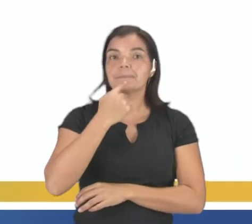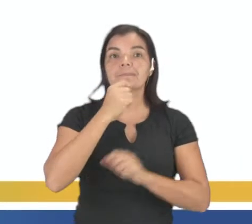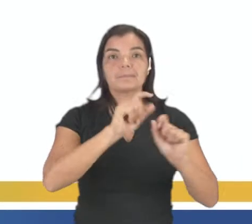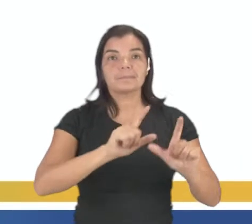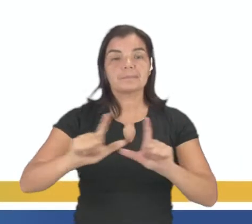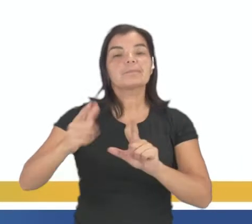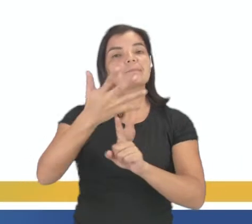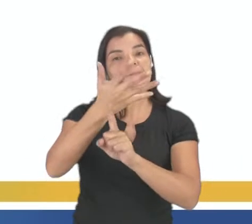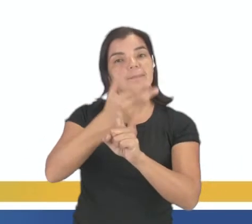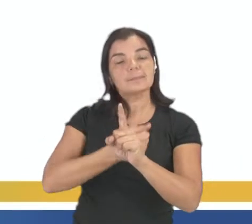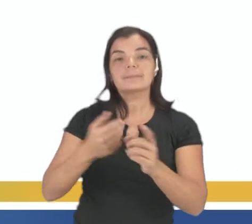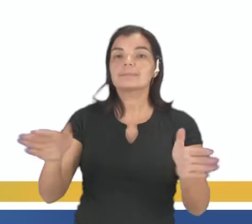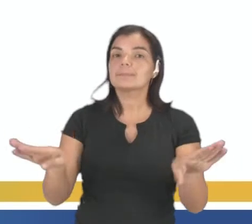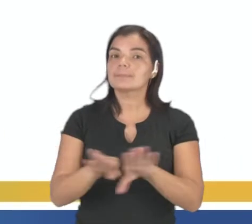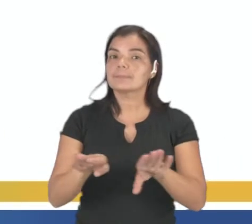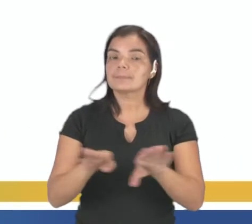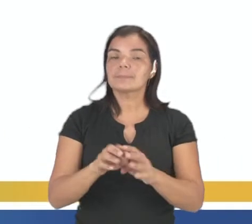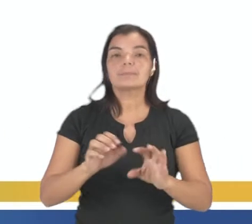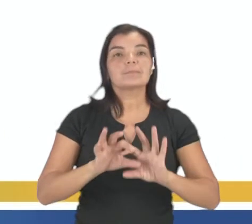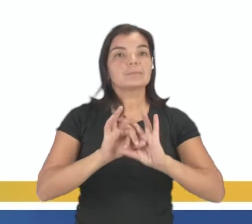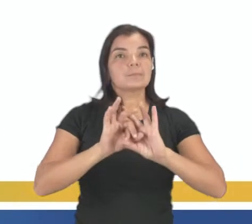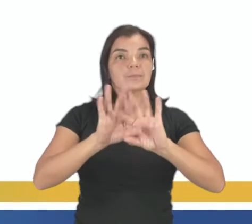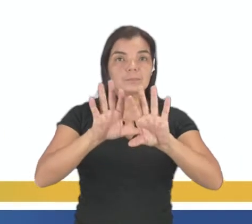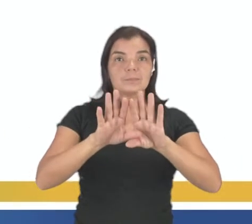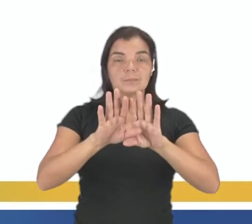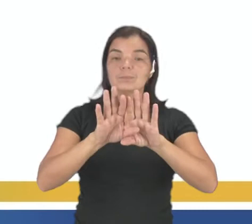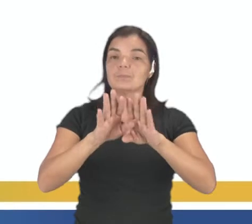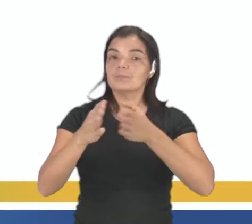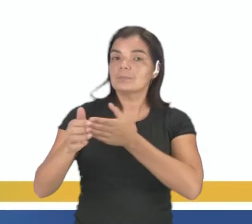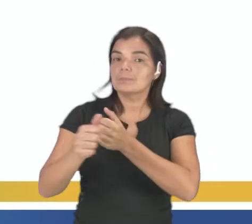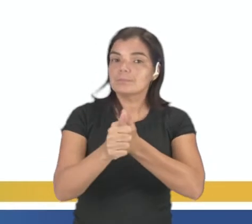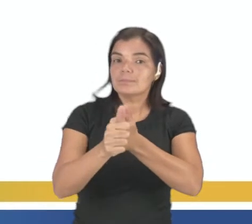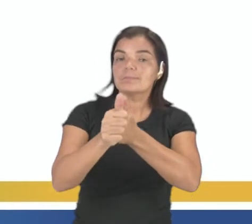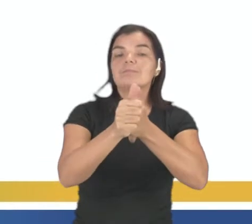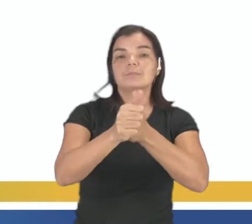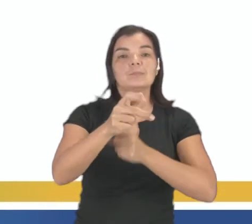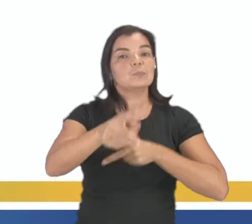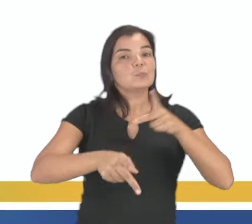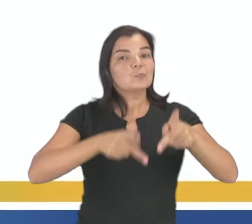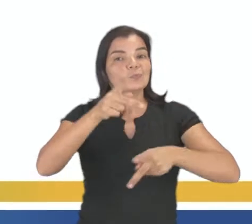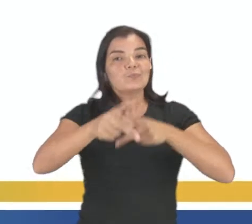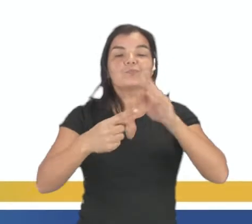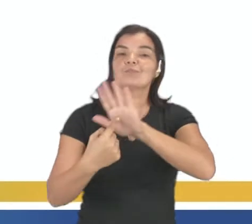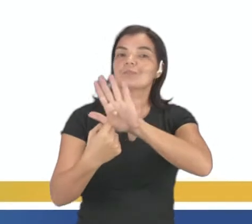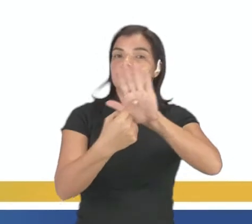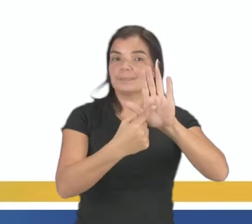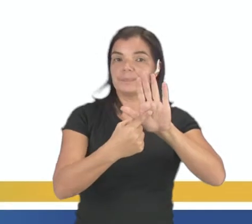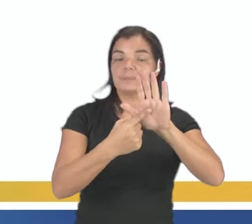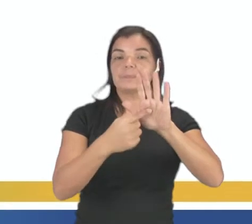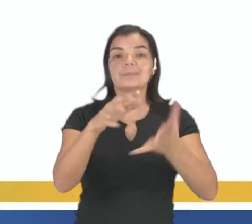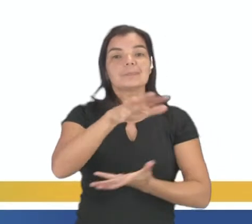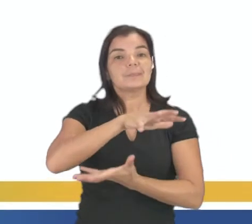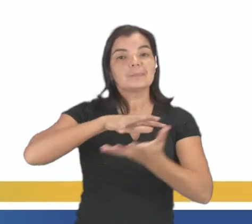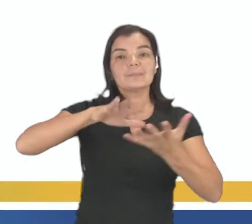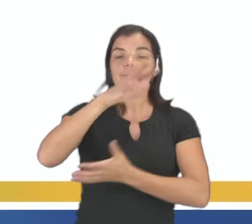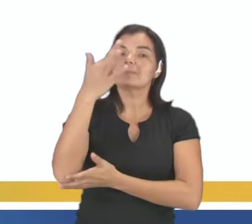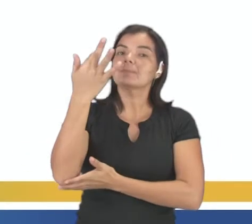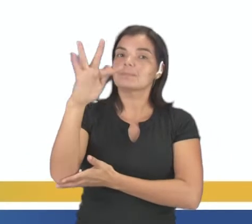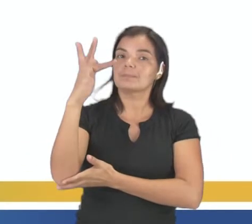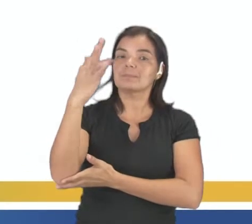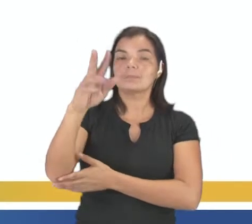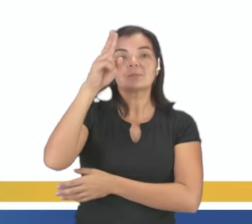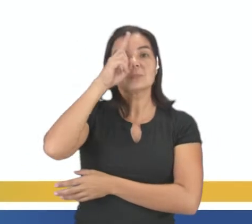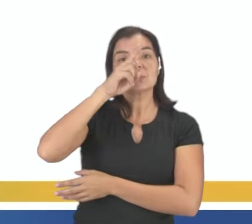obra de arte que é clássica, né, que é A Liberdade Guiando o Povo, que é o ícone, o símbolo da Revolução Francesa. Então ali